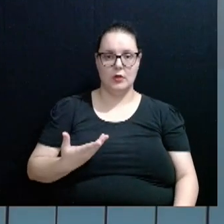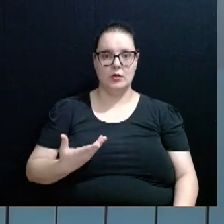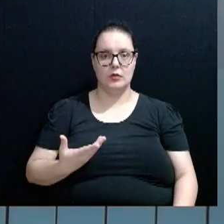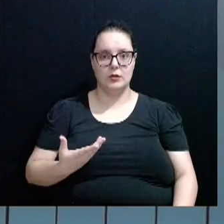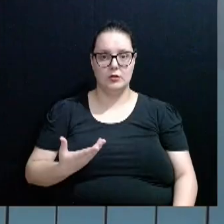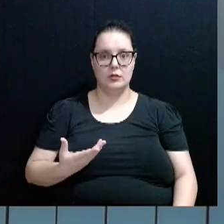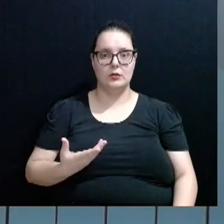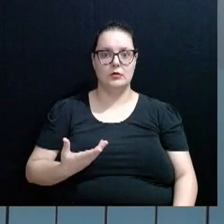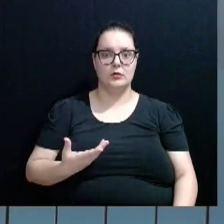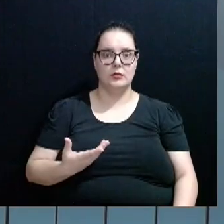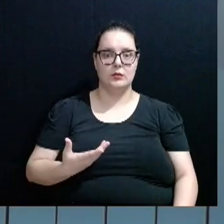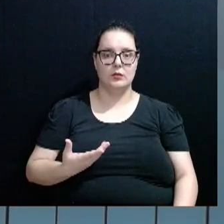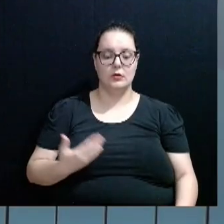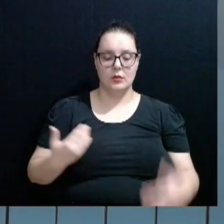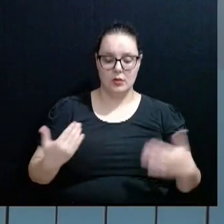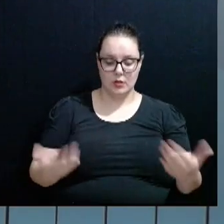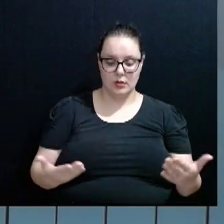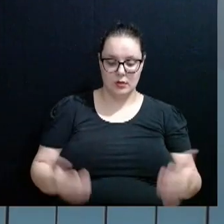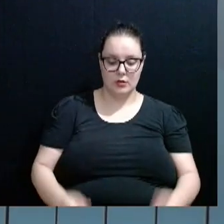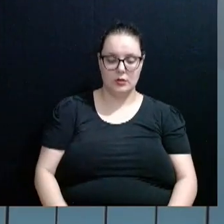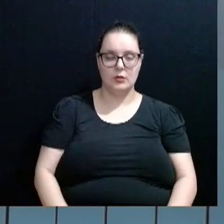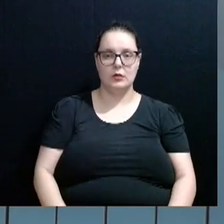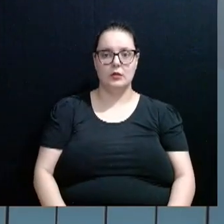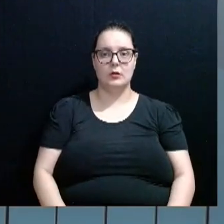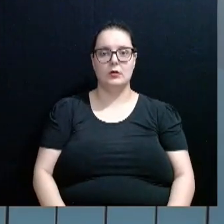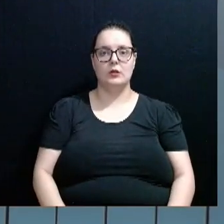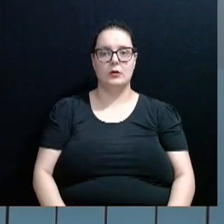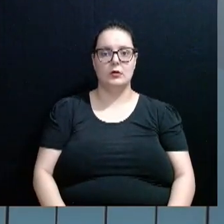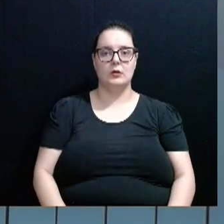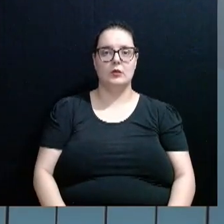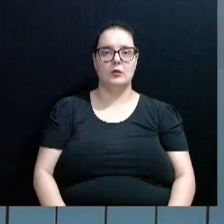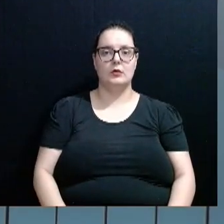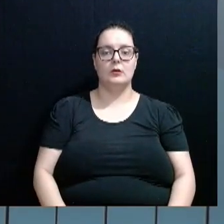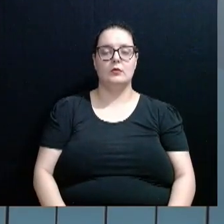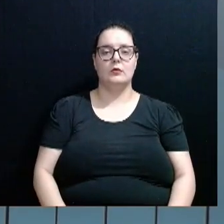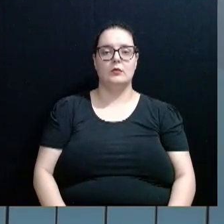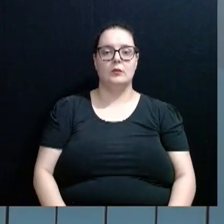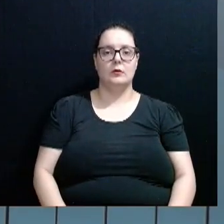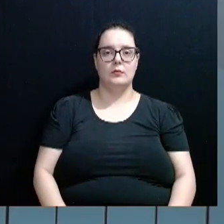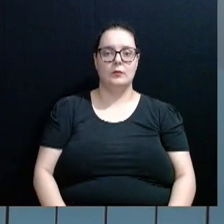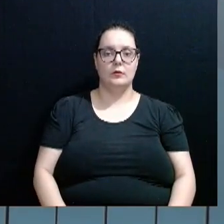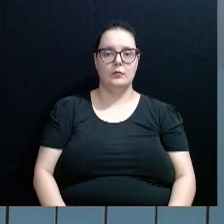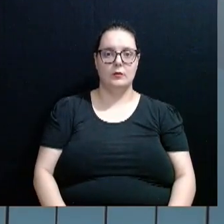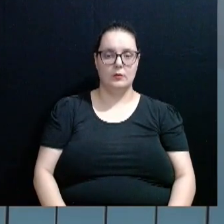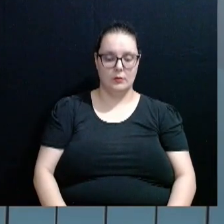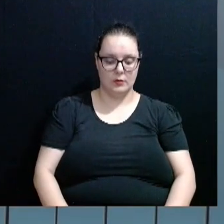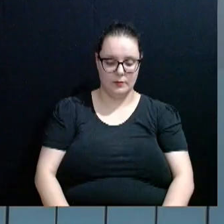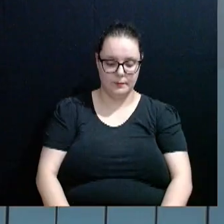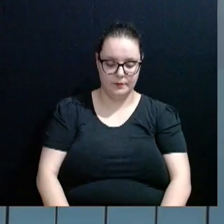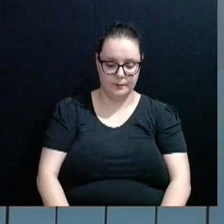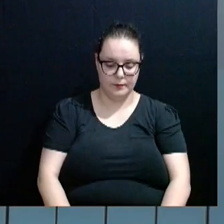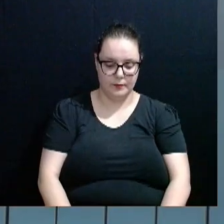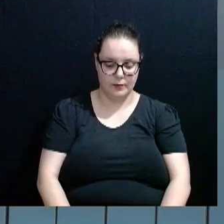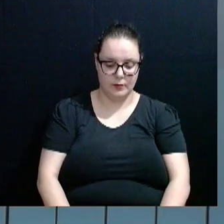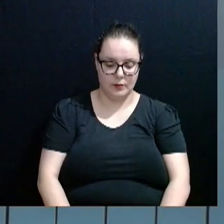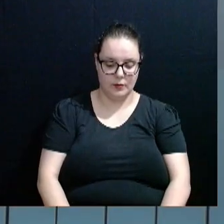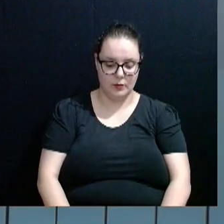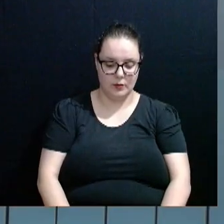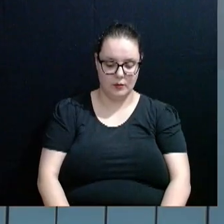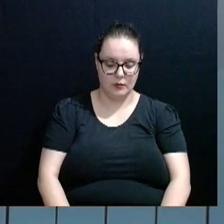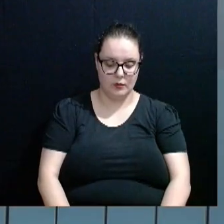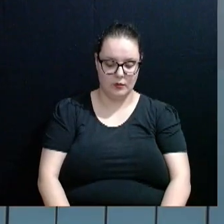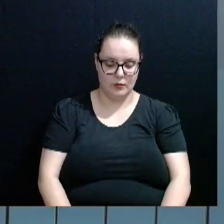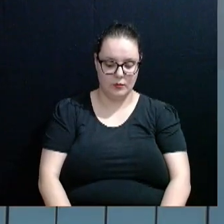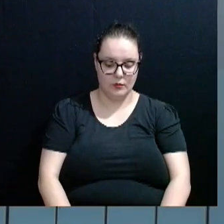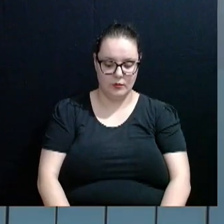ingerindo. E no caso de uma parte assim mais grave, né, o paciente ele fica com sequelas, qual que